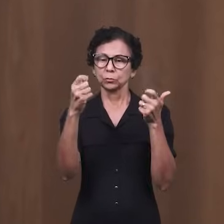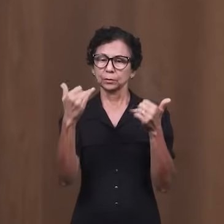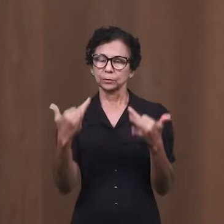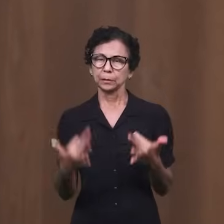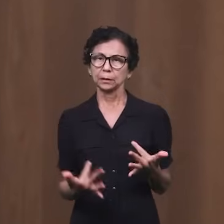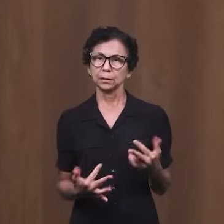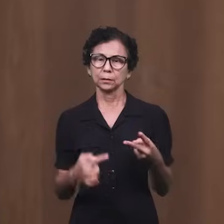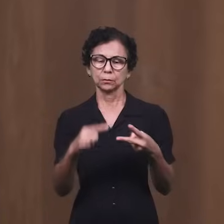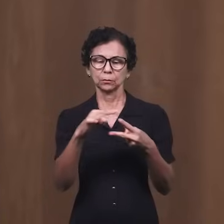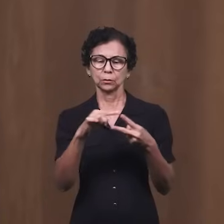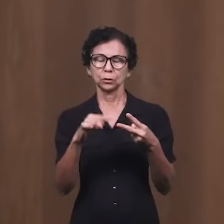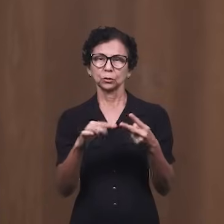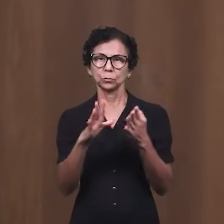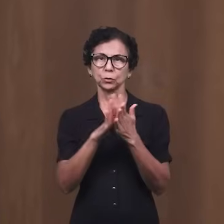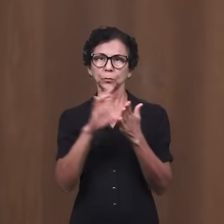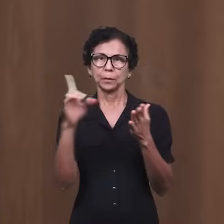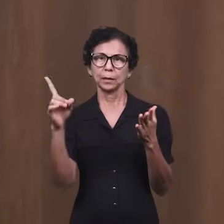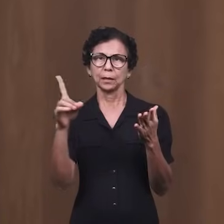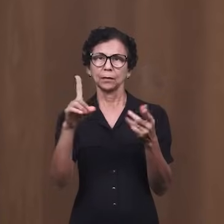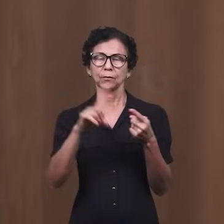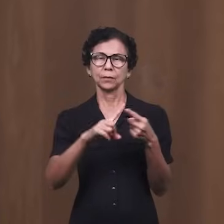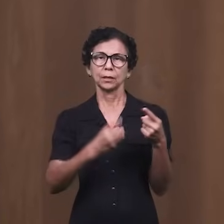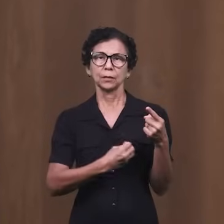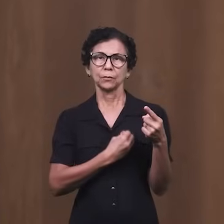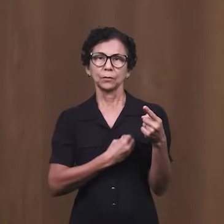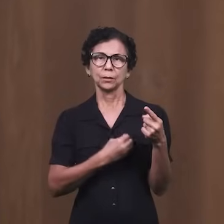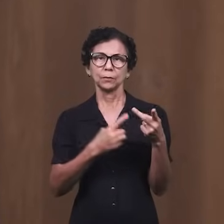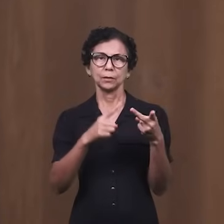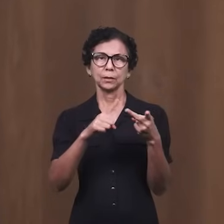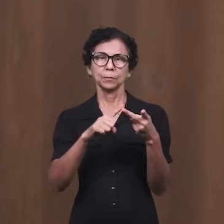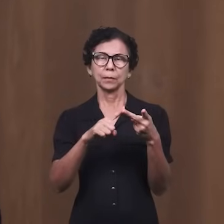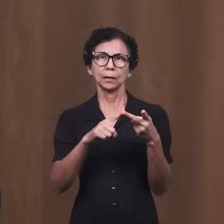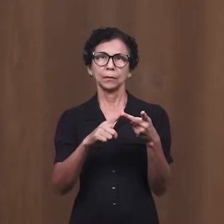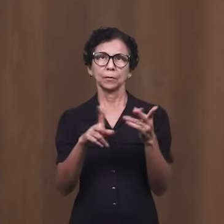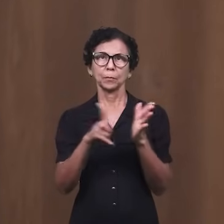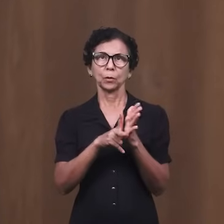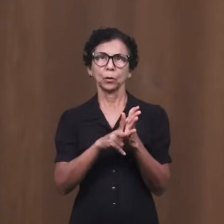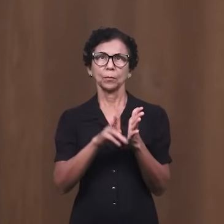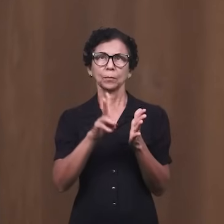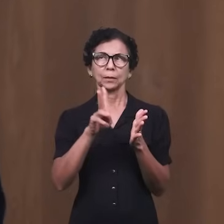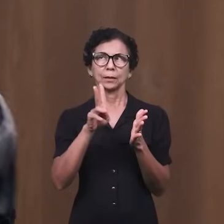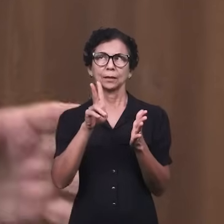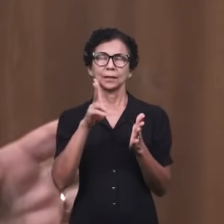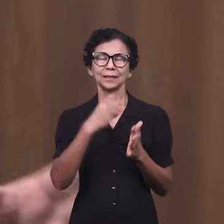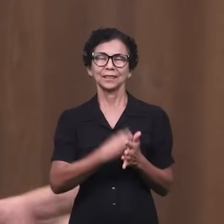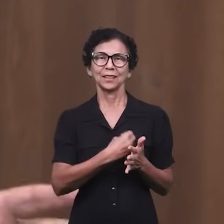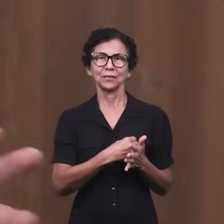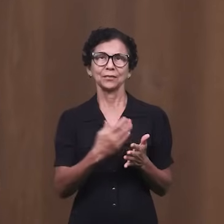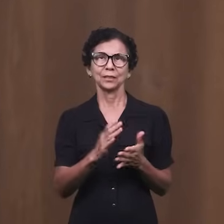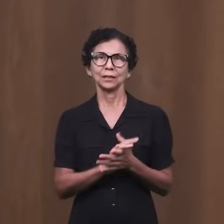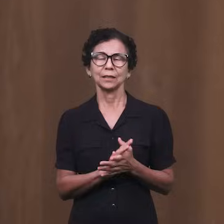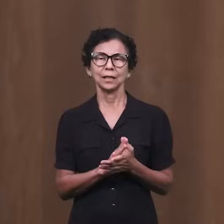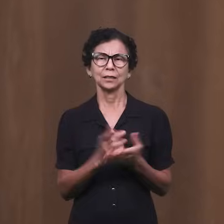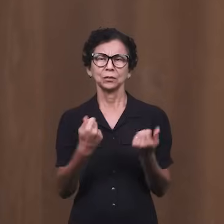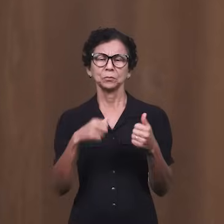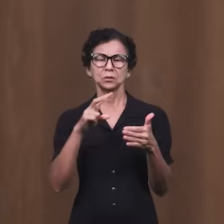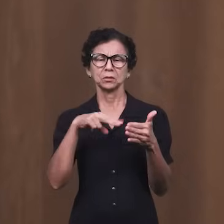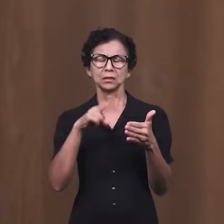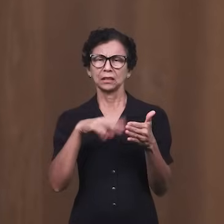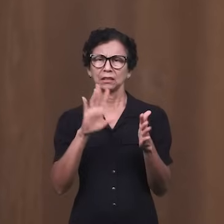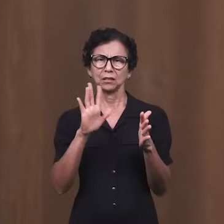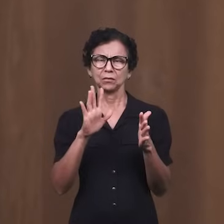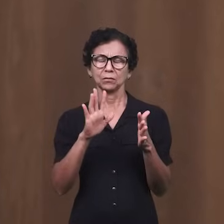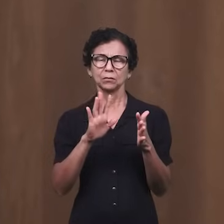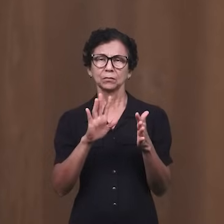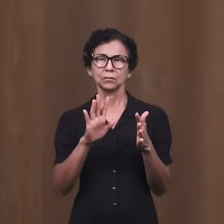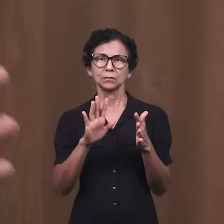Vida Palavra Viva porque às vezes a pessoa pode pensar o seguinte ah a palavra viva se Deus fala comigo então não preciso nem ler a palavra porque o espírito santo vai soprar no meu